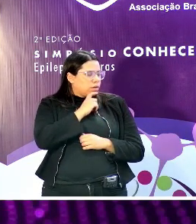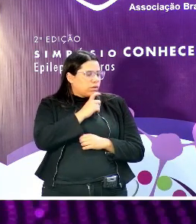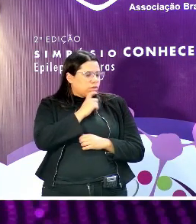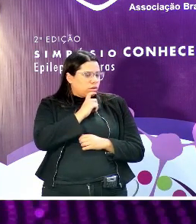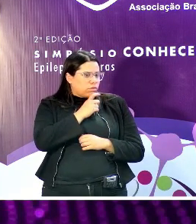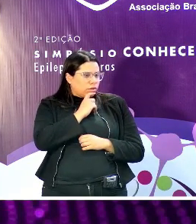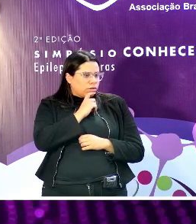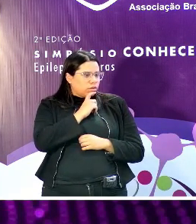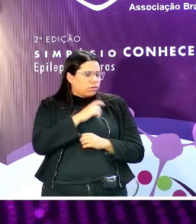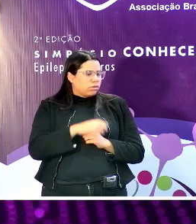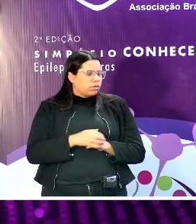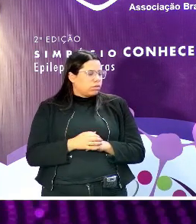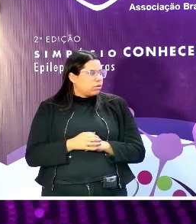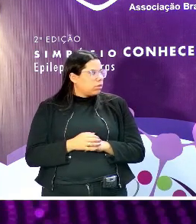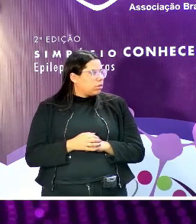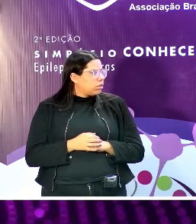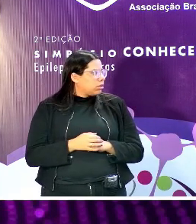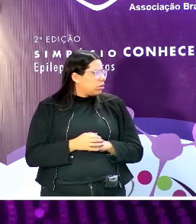Com água